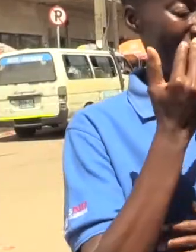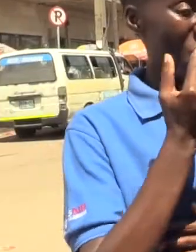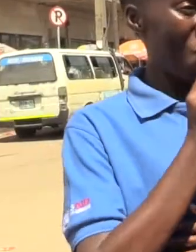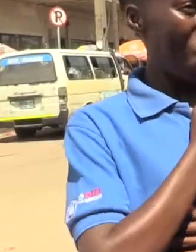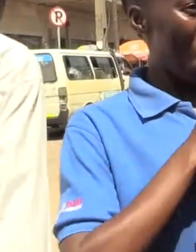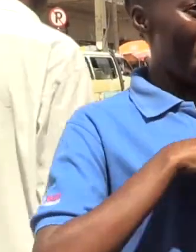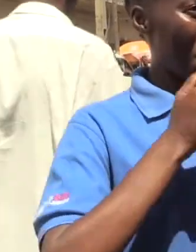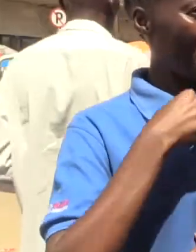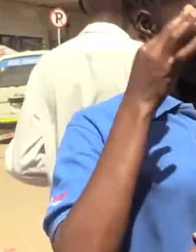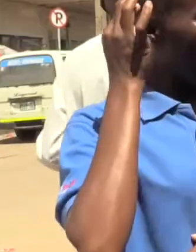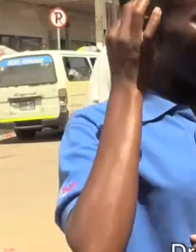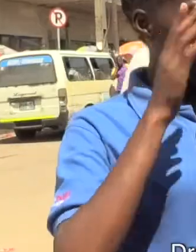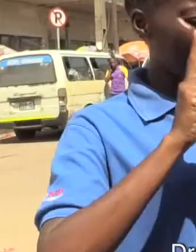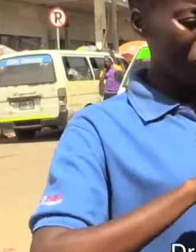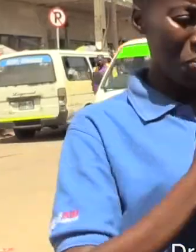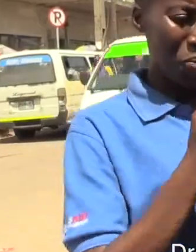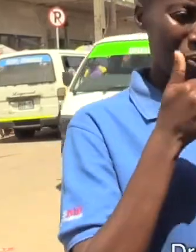cabelo e isso é muito bom.